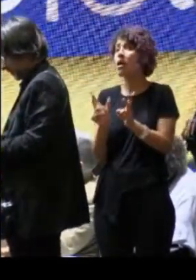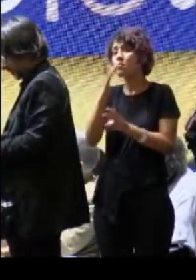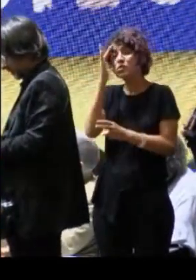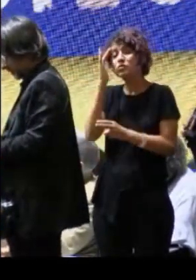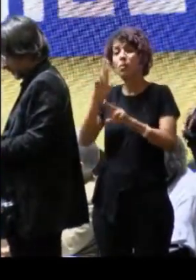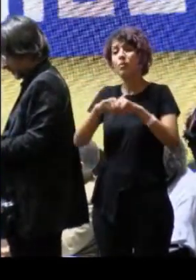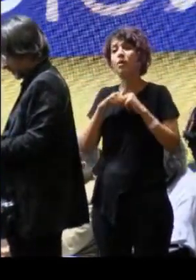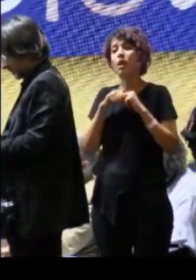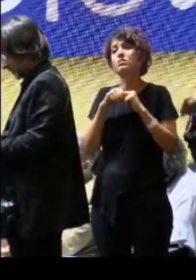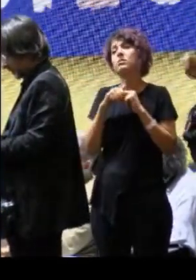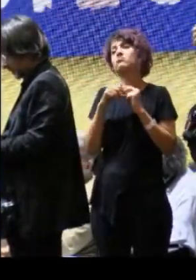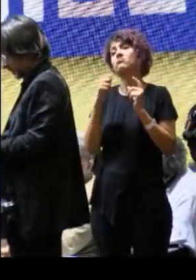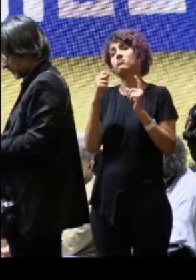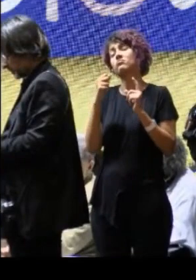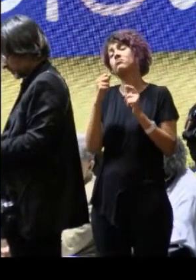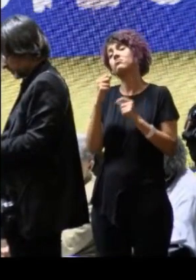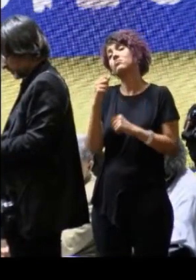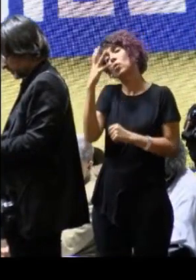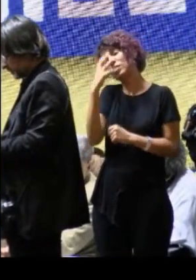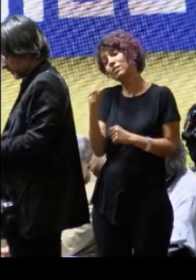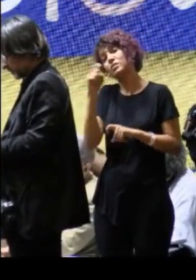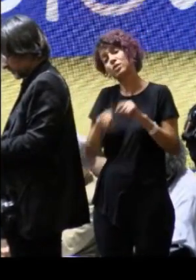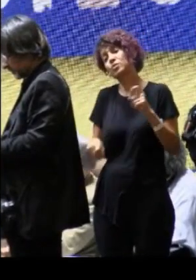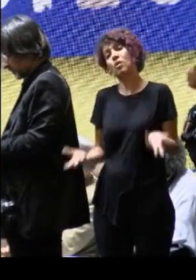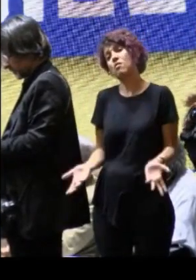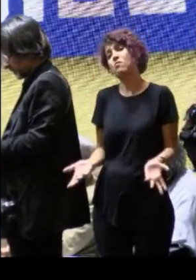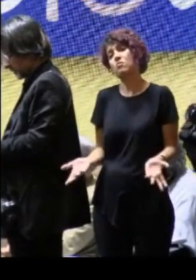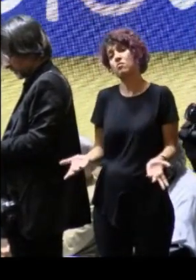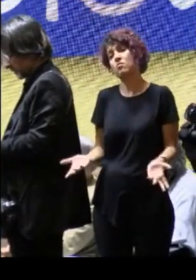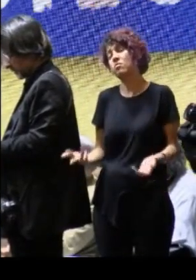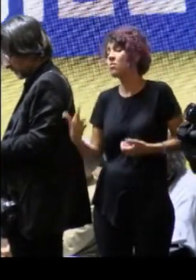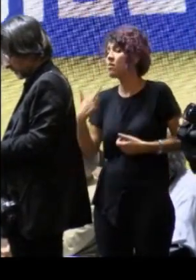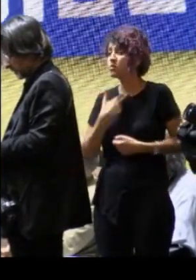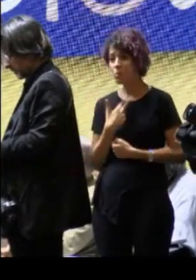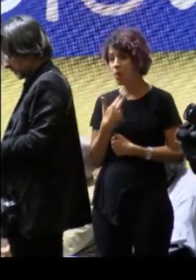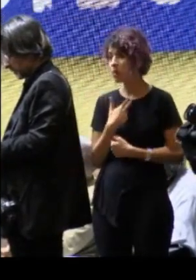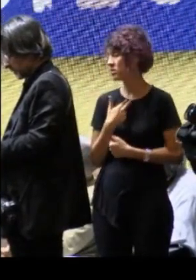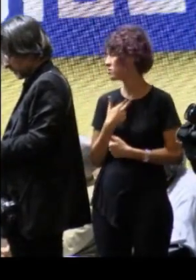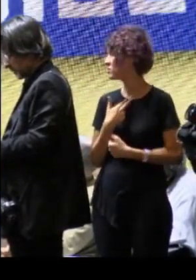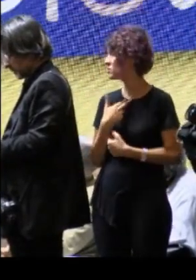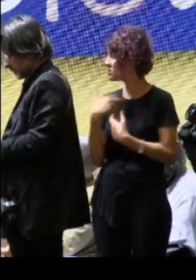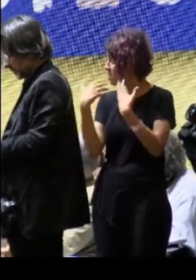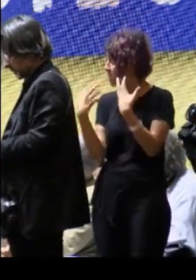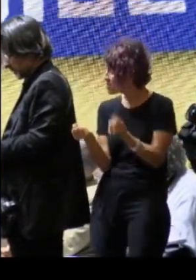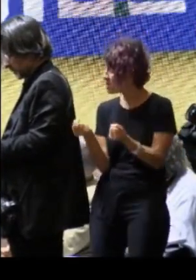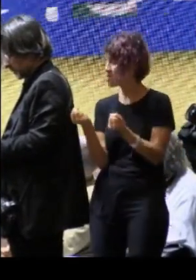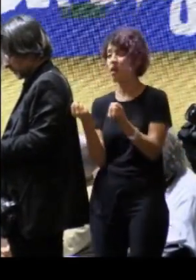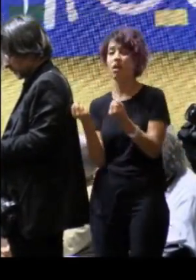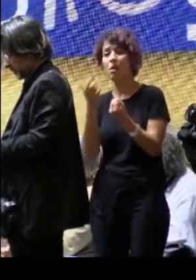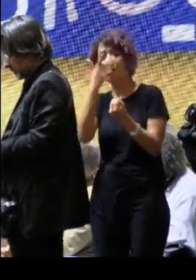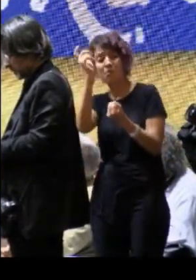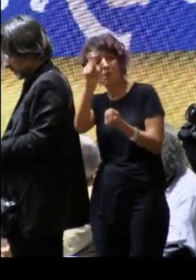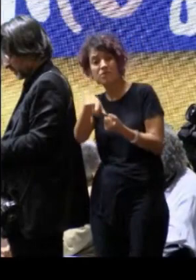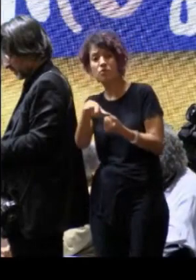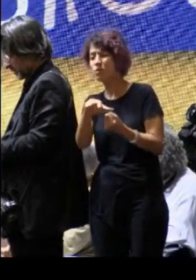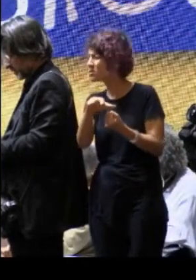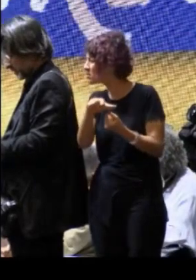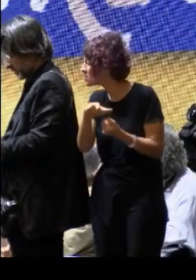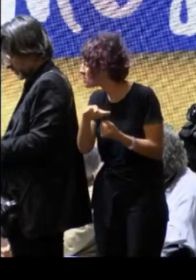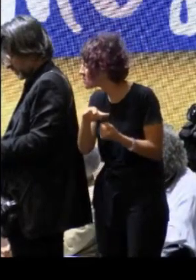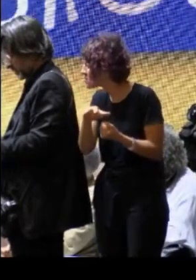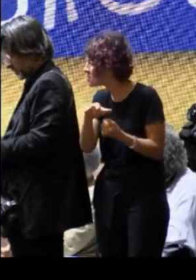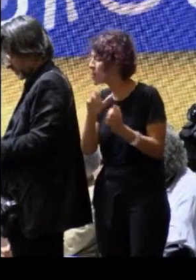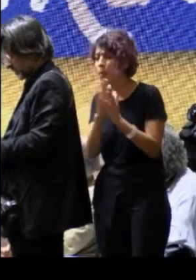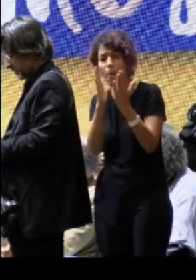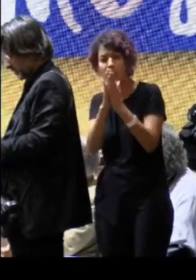opções sexuais das pessoas. Nós não podemos que as pessoas continuem a perseguir esse país porque as pessoas são pobres.